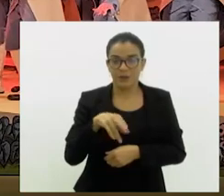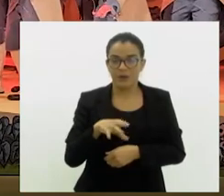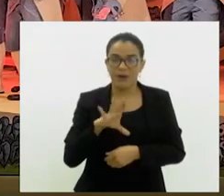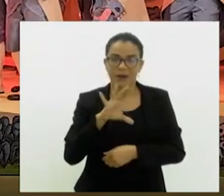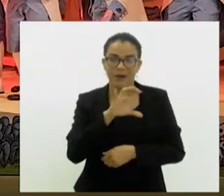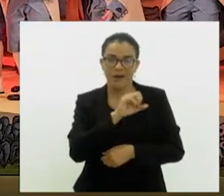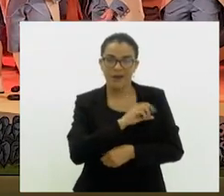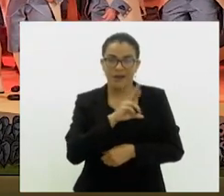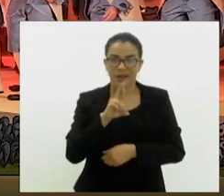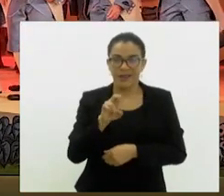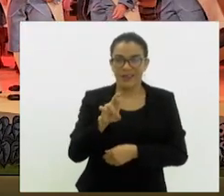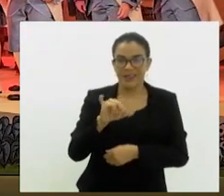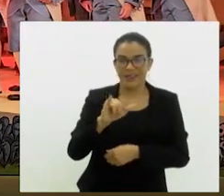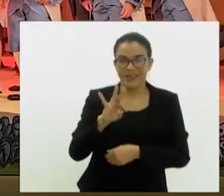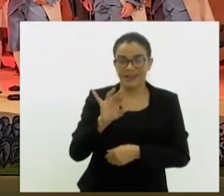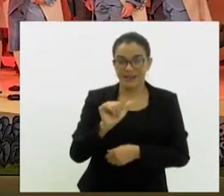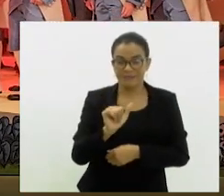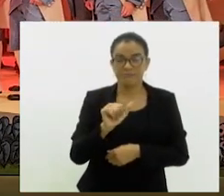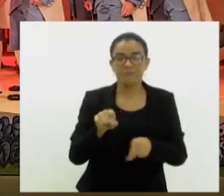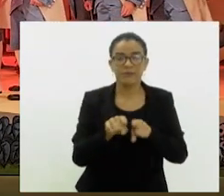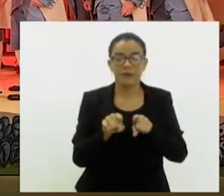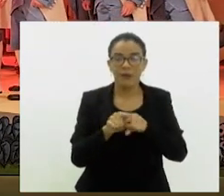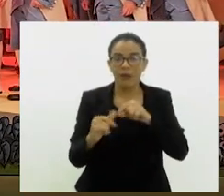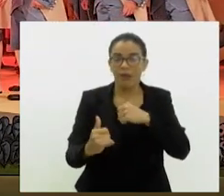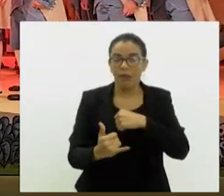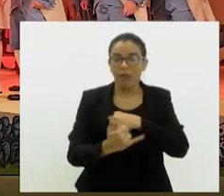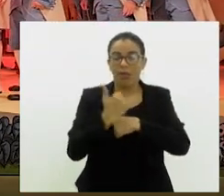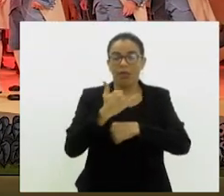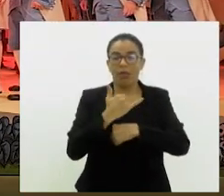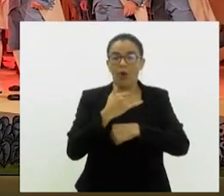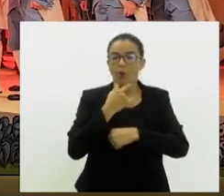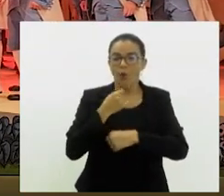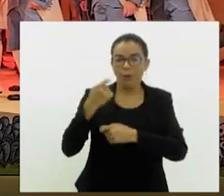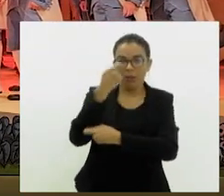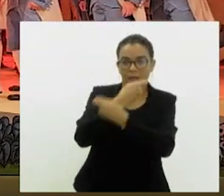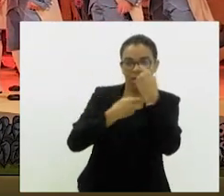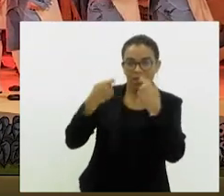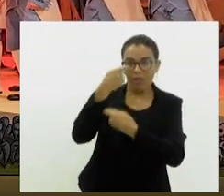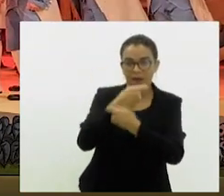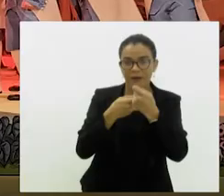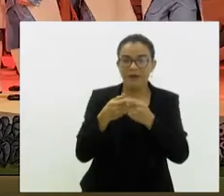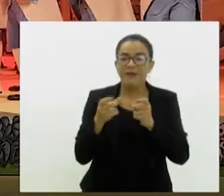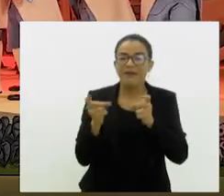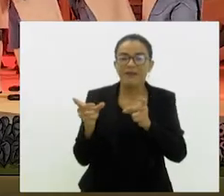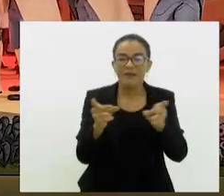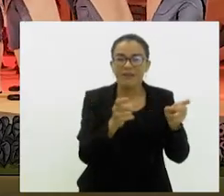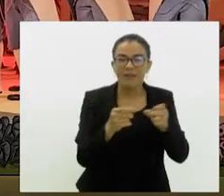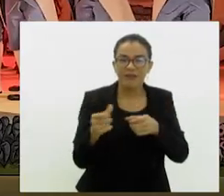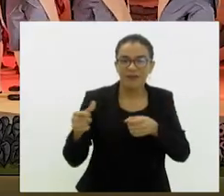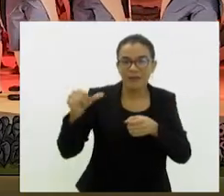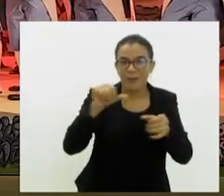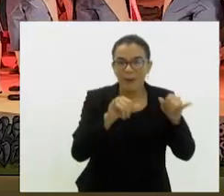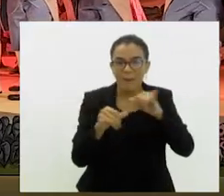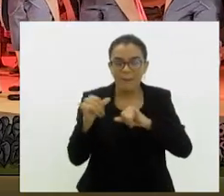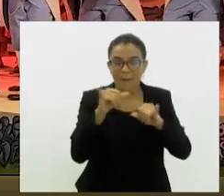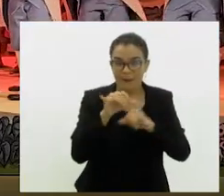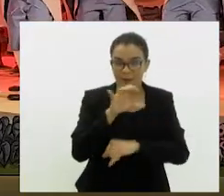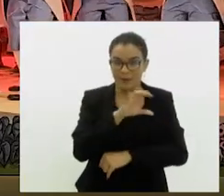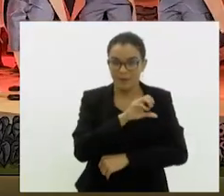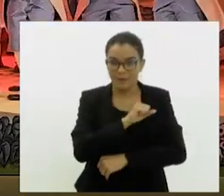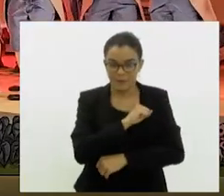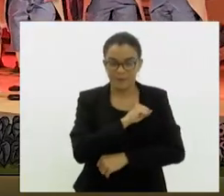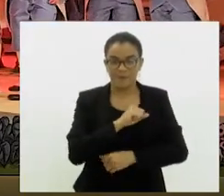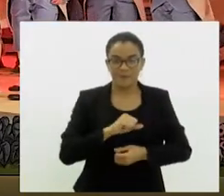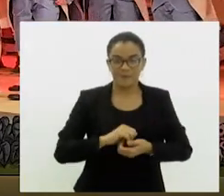rica fazendeira Adina e que se deixa enganar por um charlatão que vende porções do amor. Regência do maestro Felipe Prazeres